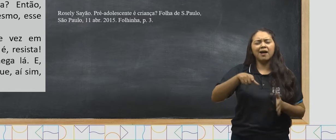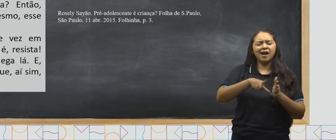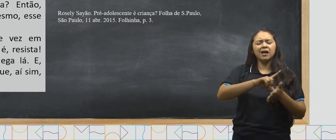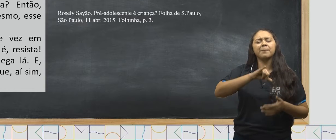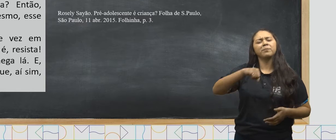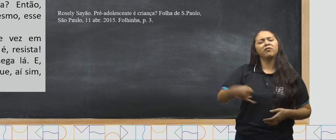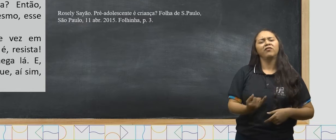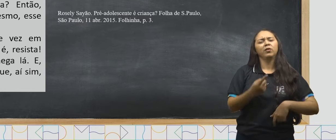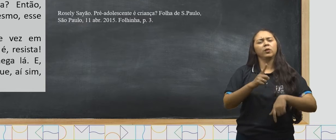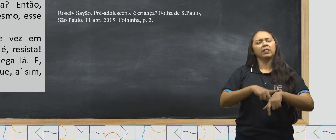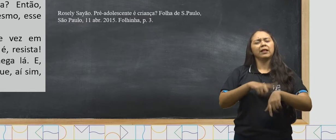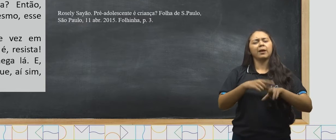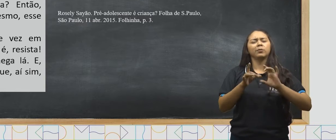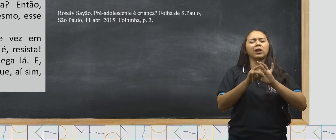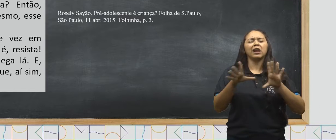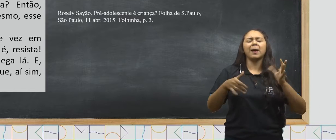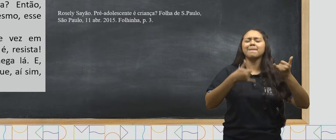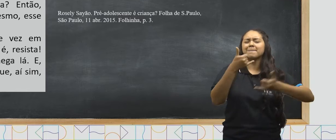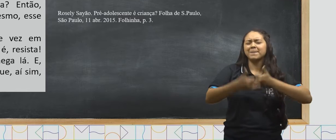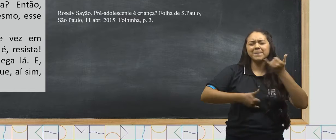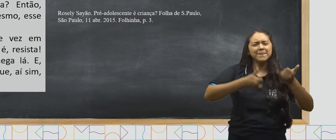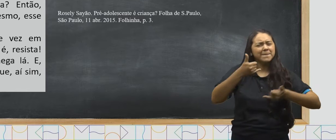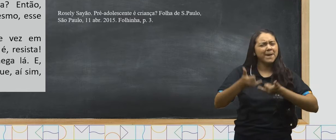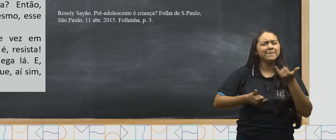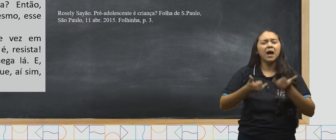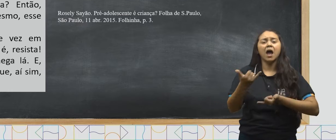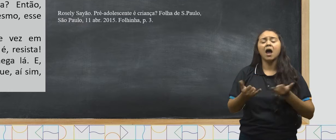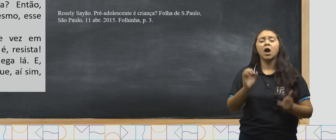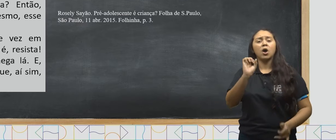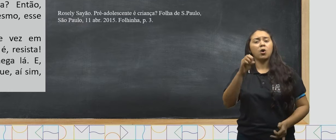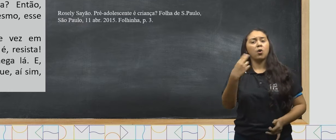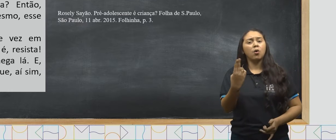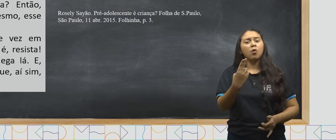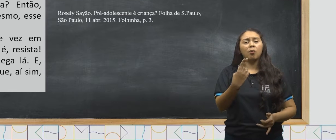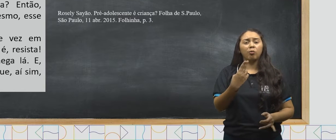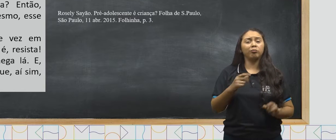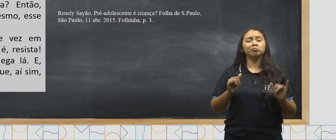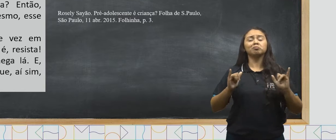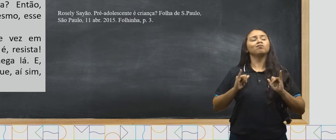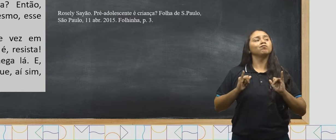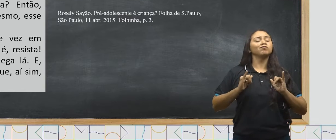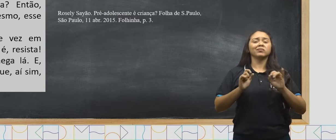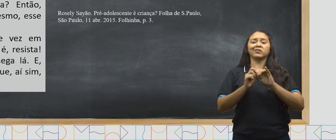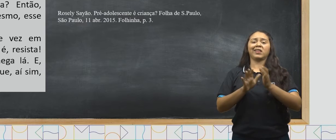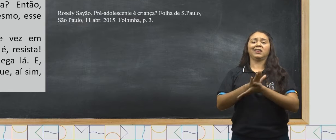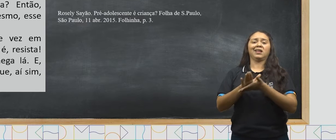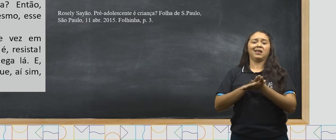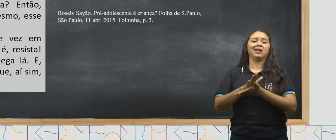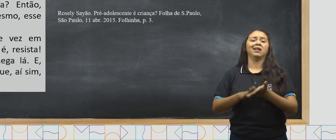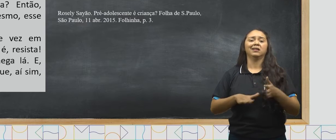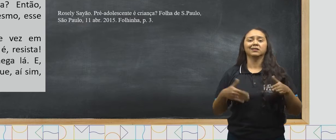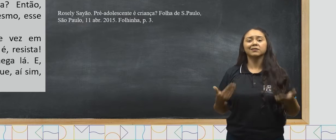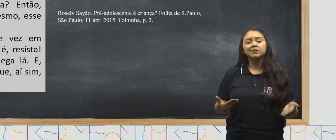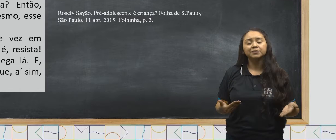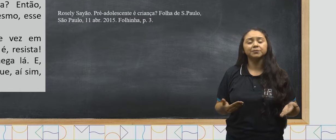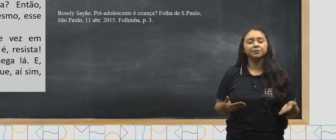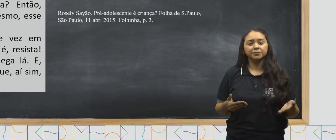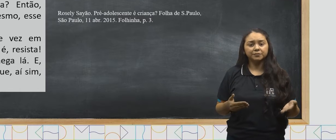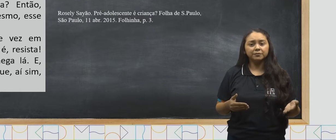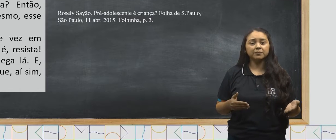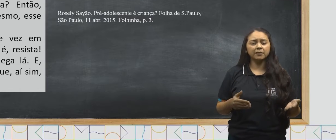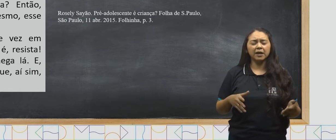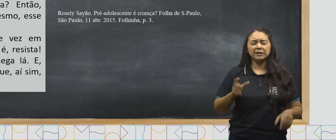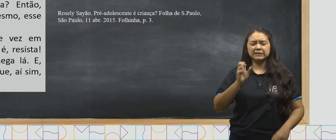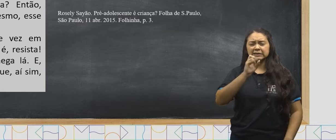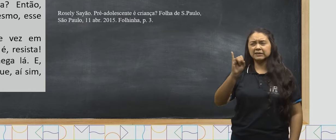livre e brinque. Brinque muito ou fique sem fazer nada. E quando